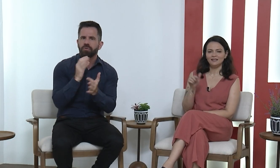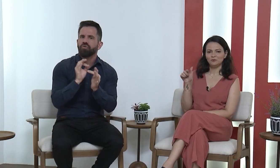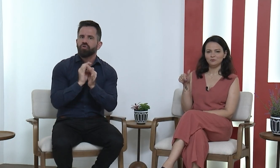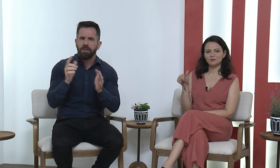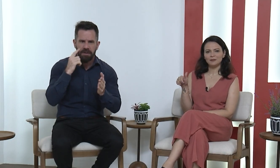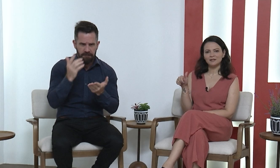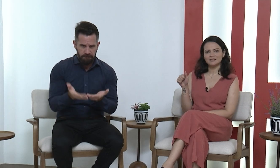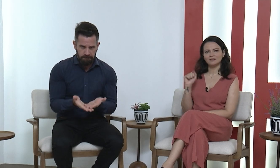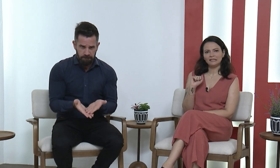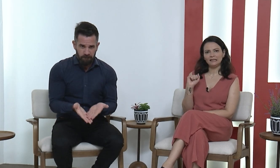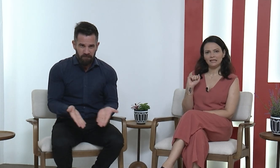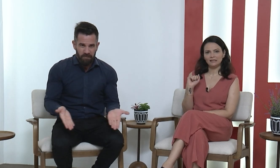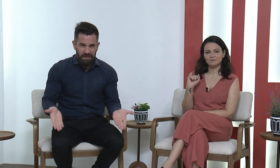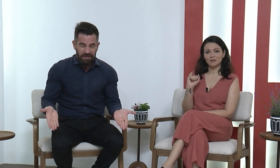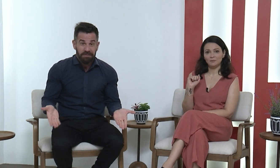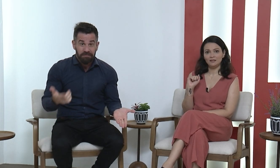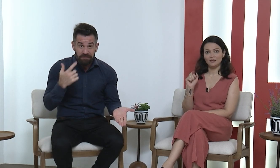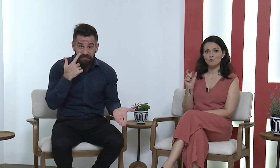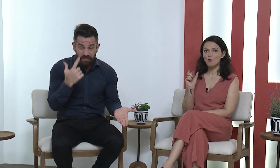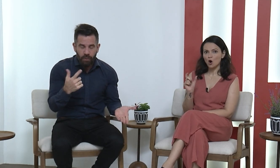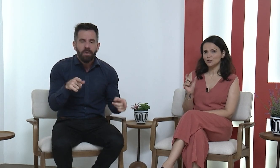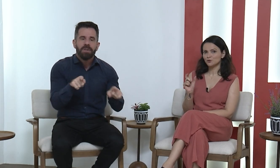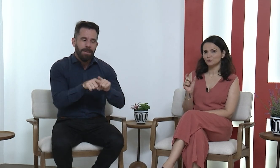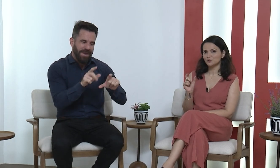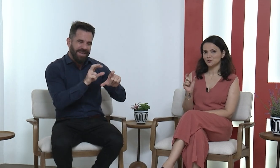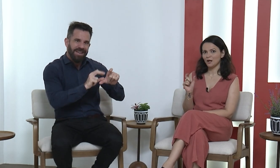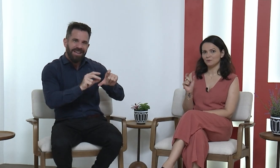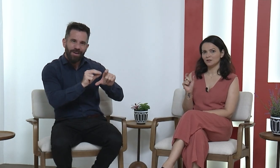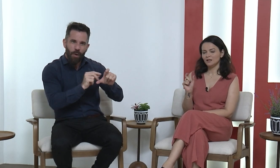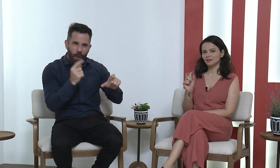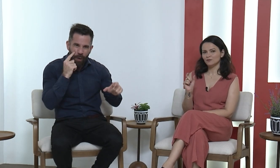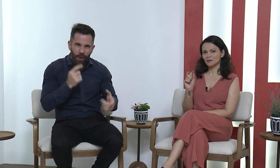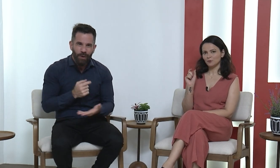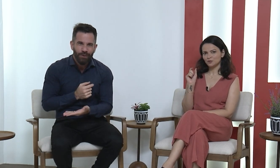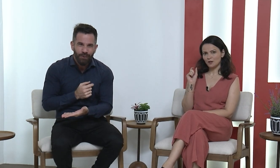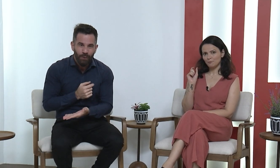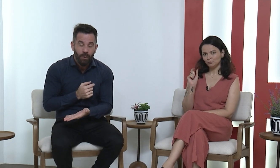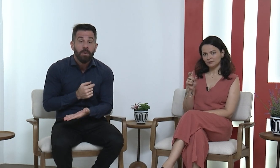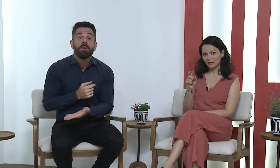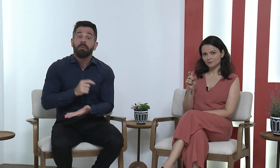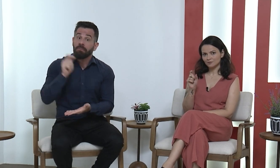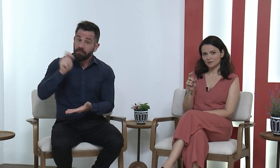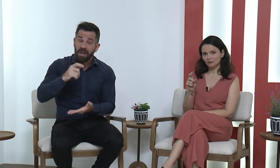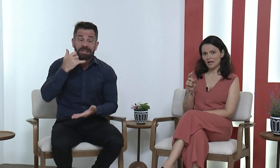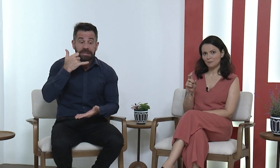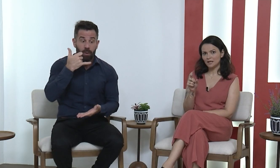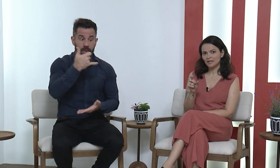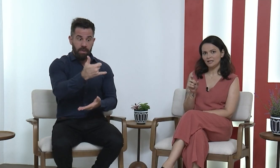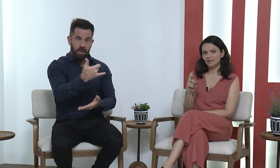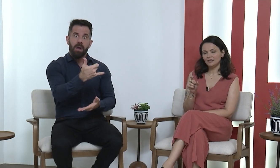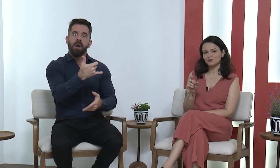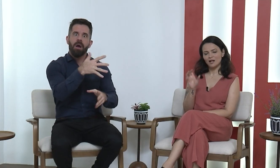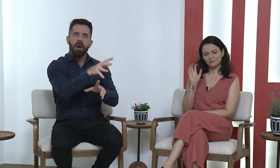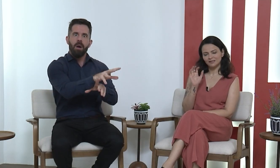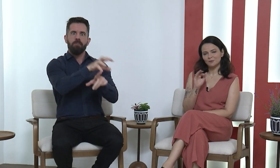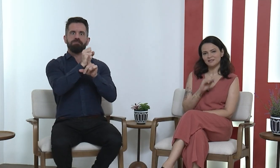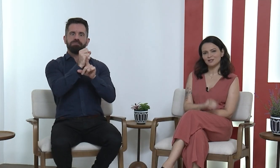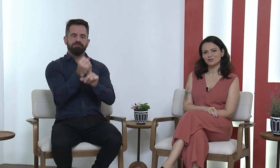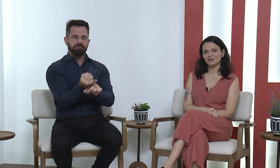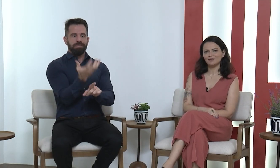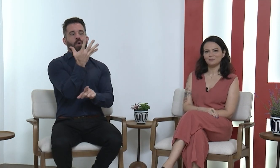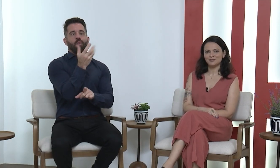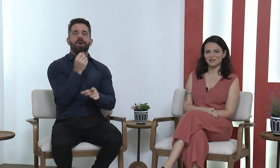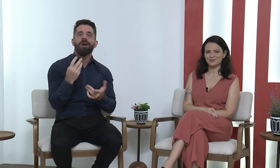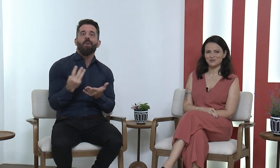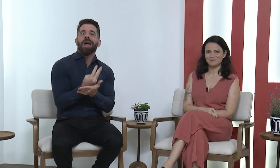629-9181-1406. O número está aparecendo aqui na tela. Também tem um código digital que você pode apontar o seu celular para ele e já mandar uma